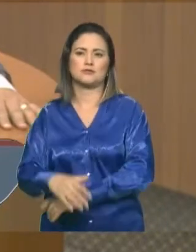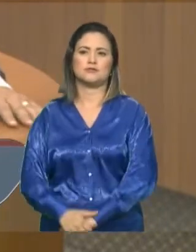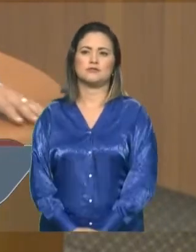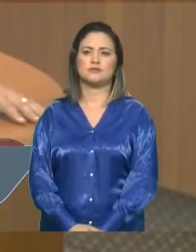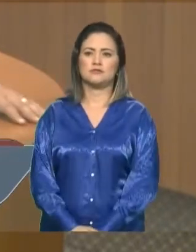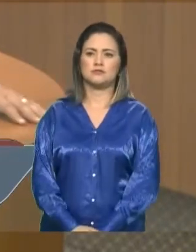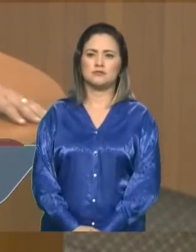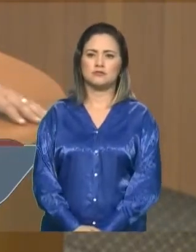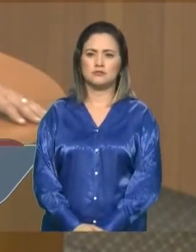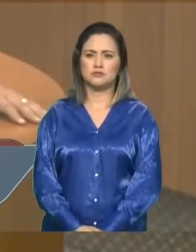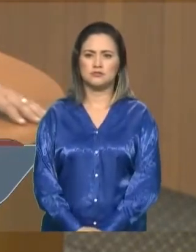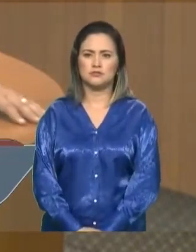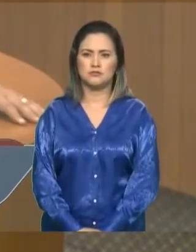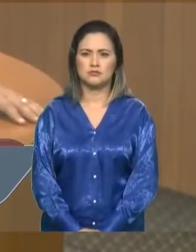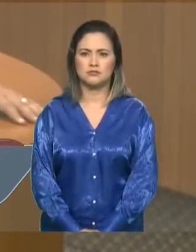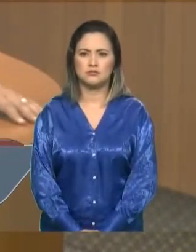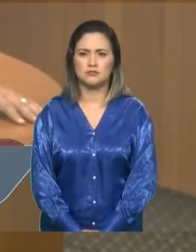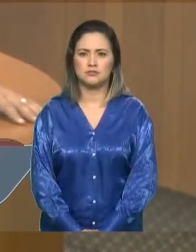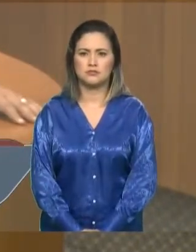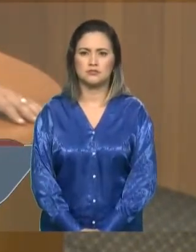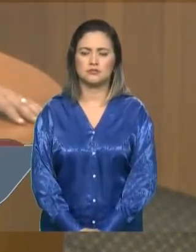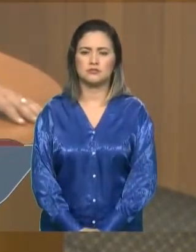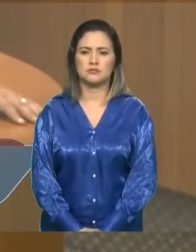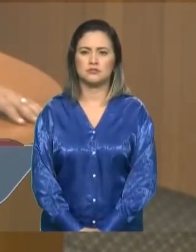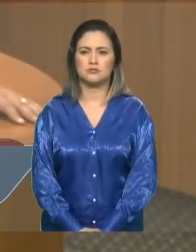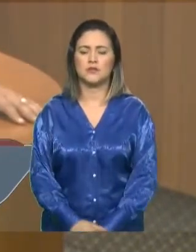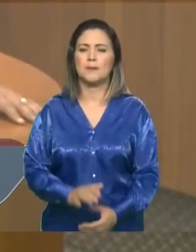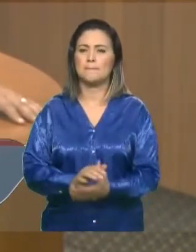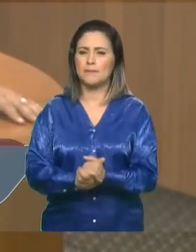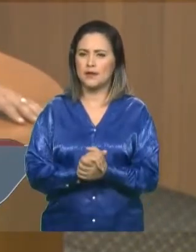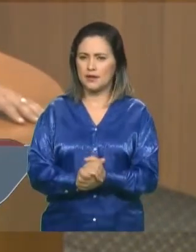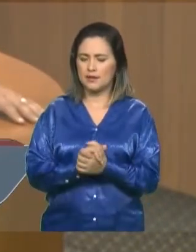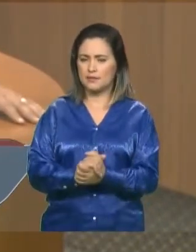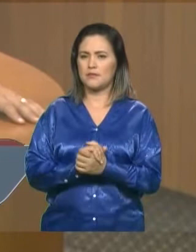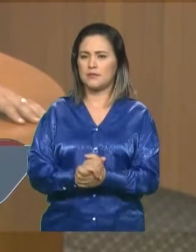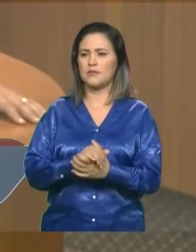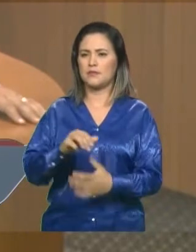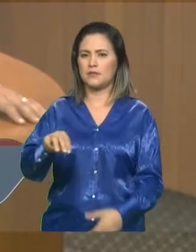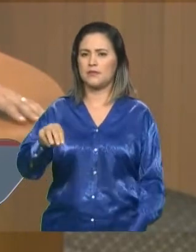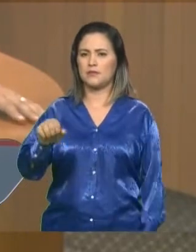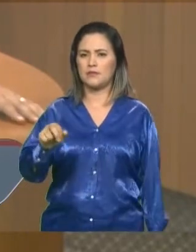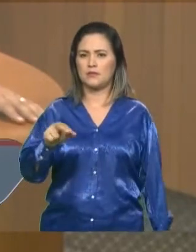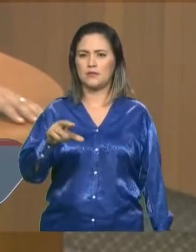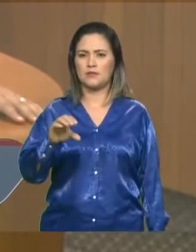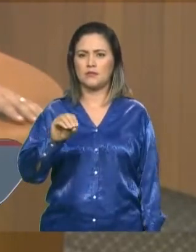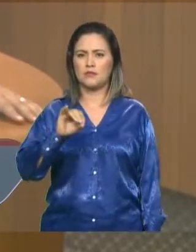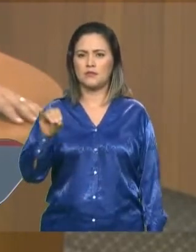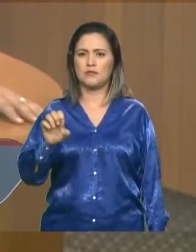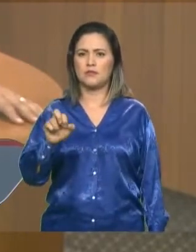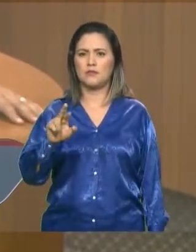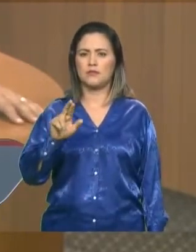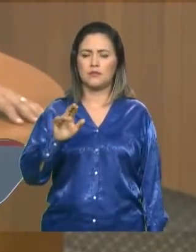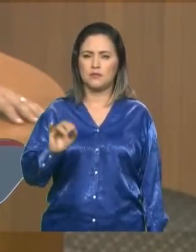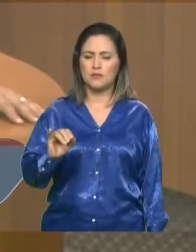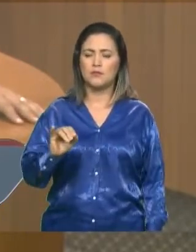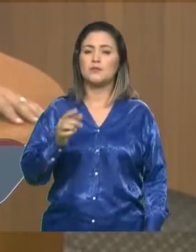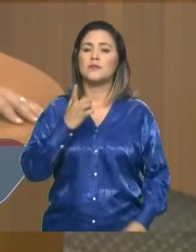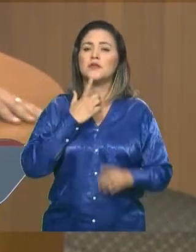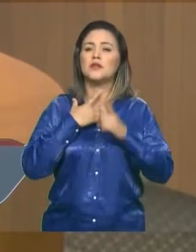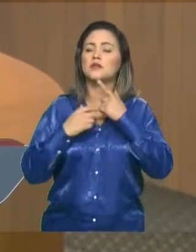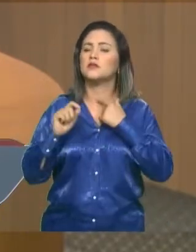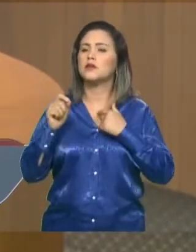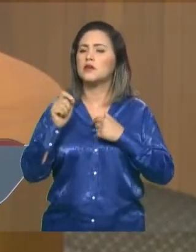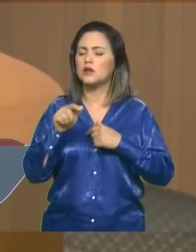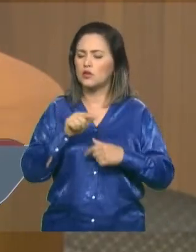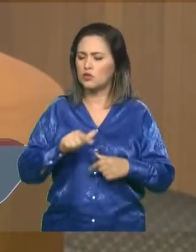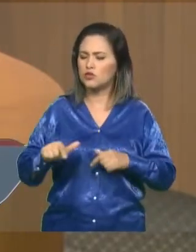E a gente faz questão de parabenizar a recondução de Márcio Gerri, desejar que ele continue fazendo um grande trabalho,